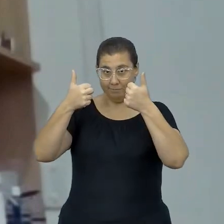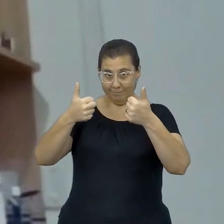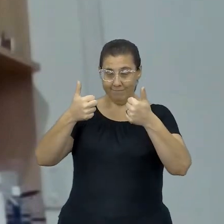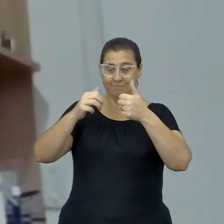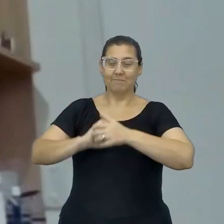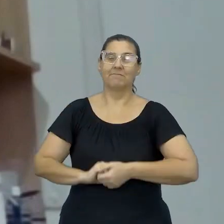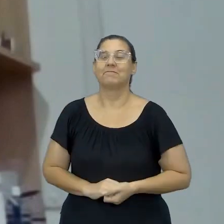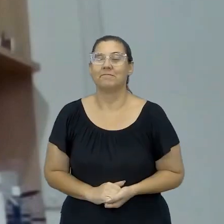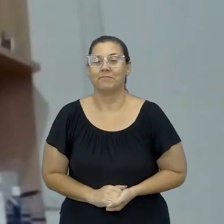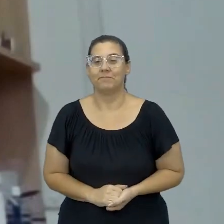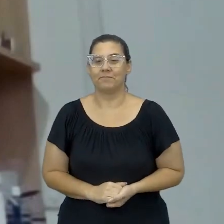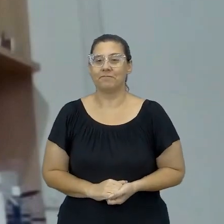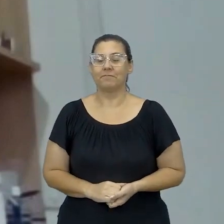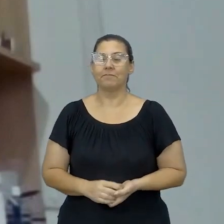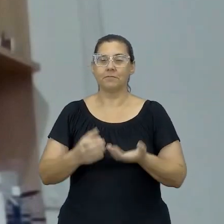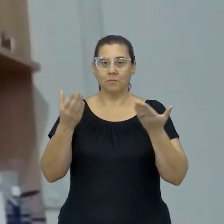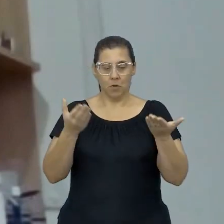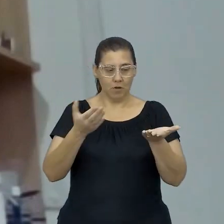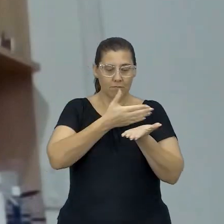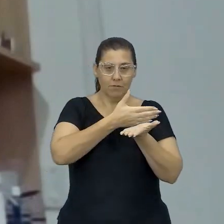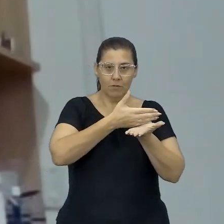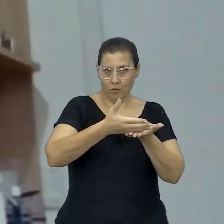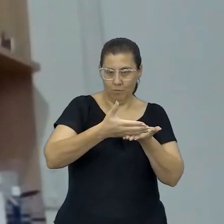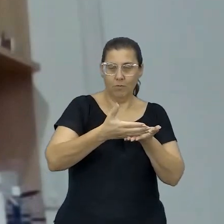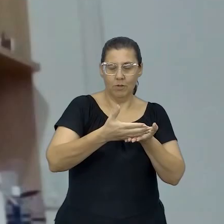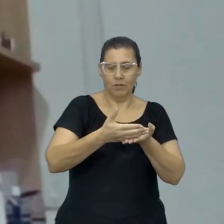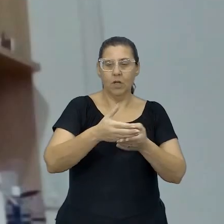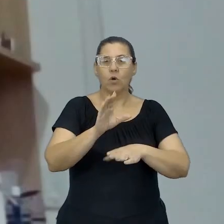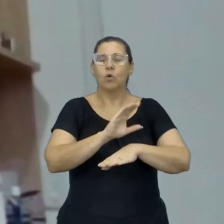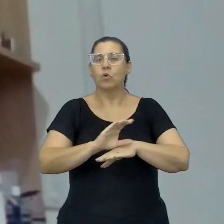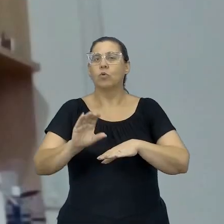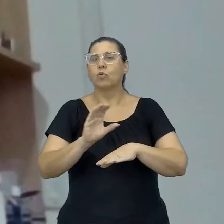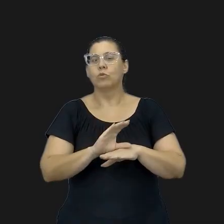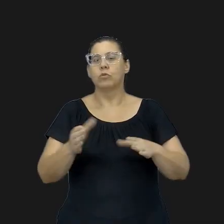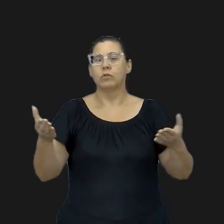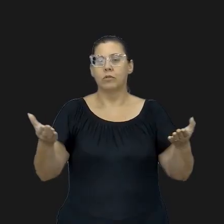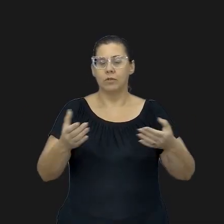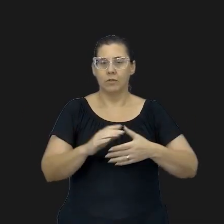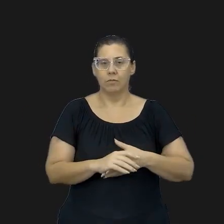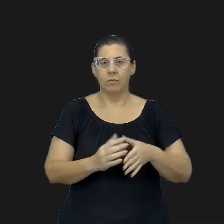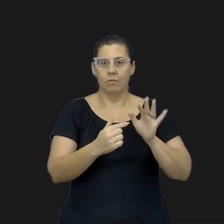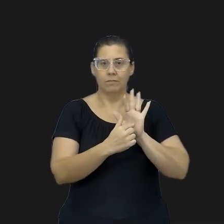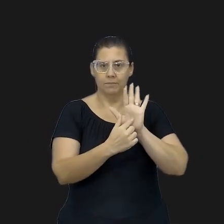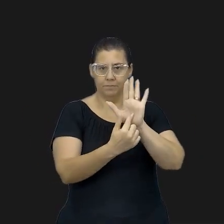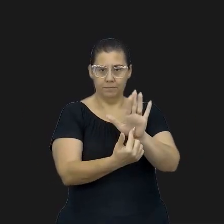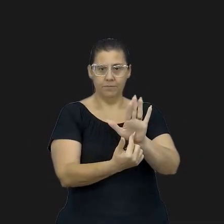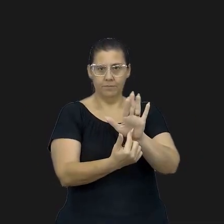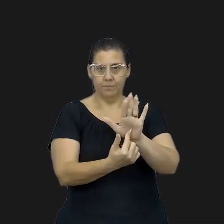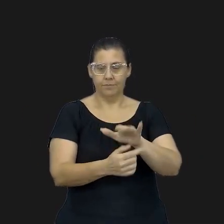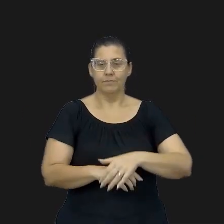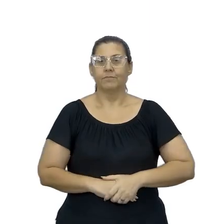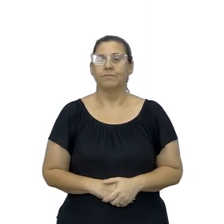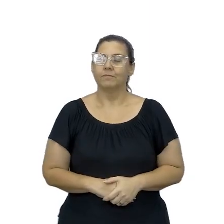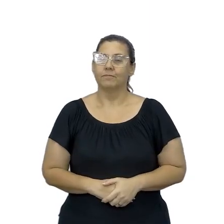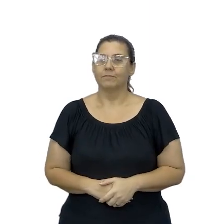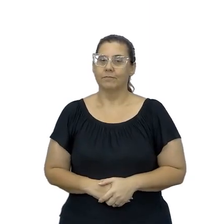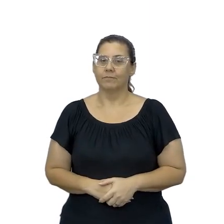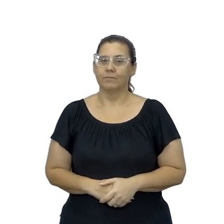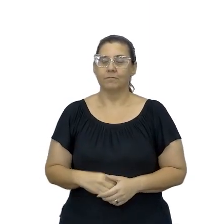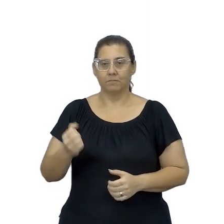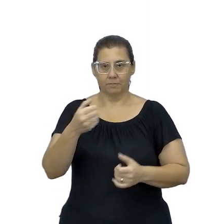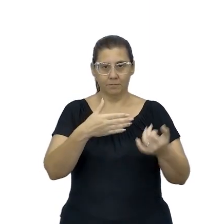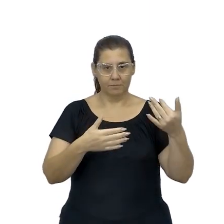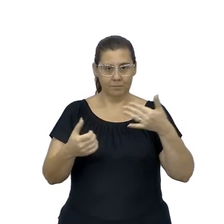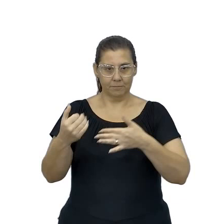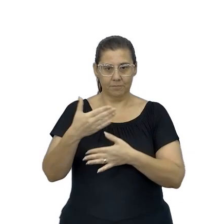Então, vou agora, para a gente iniciar a nossa formação de hoje, apresentar aqui o nosso PowerPoint,